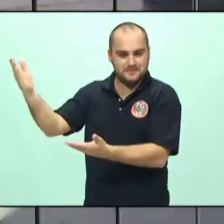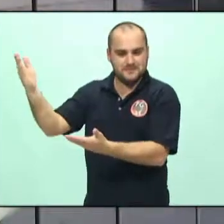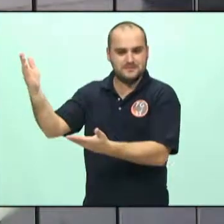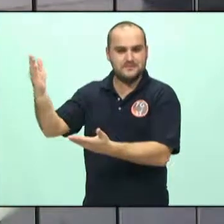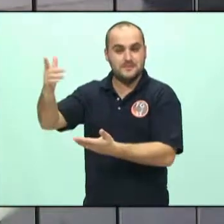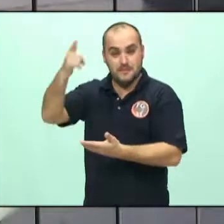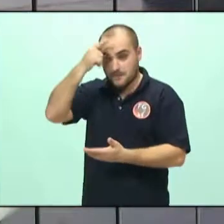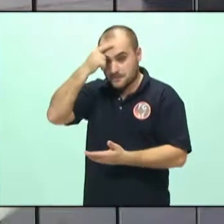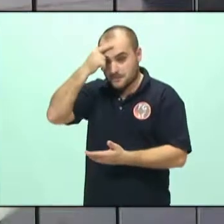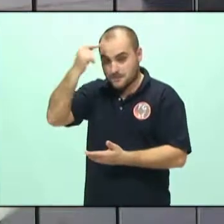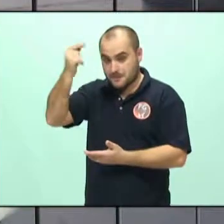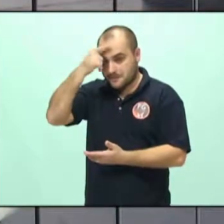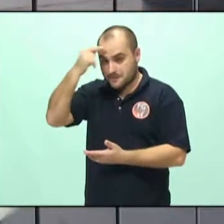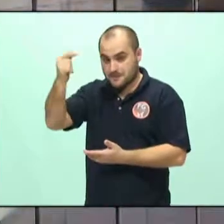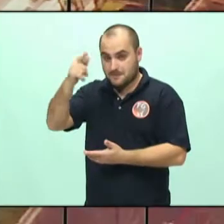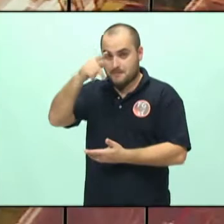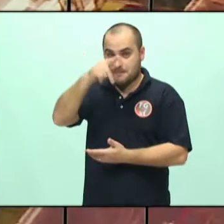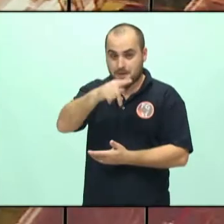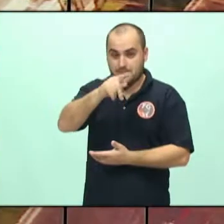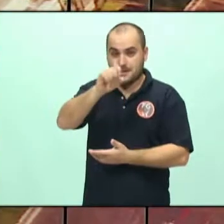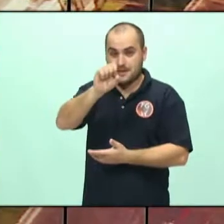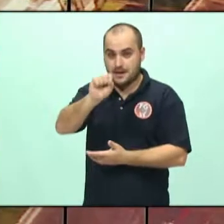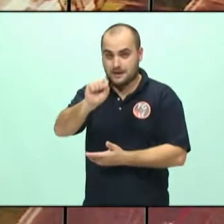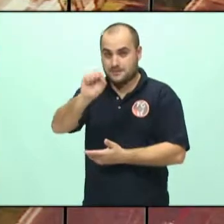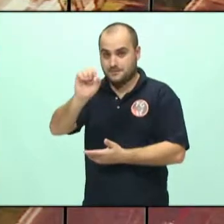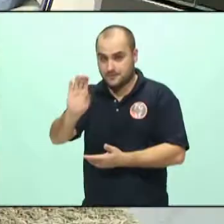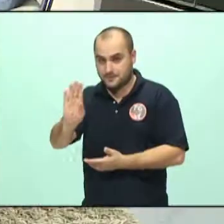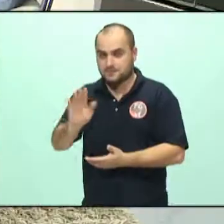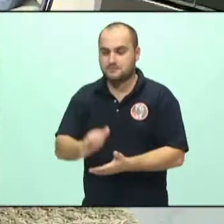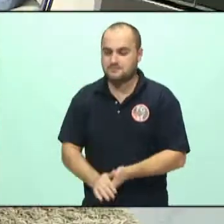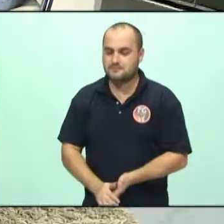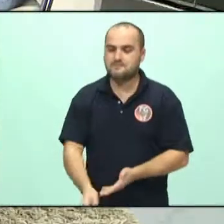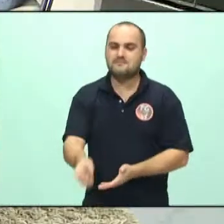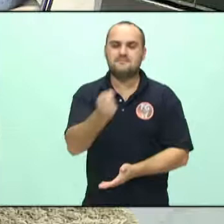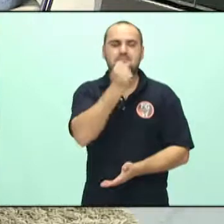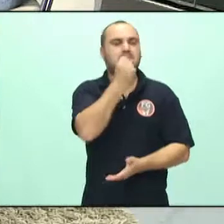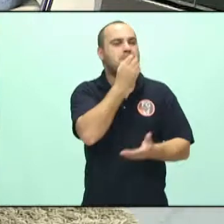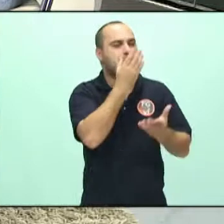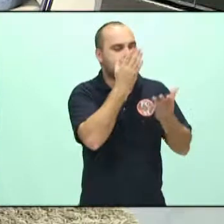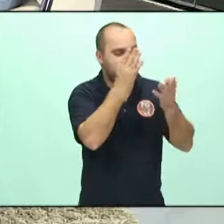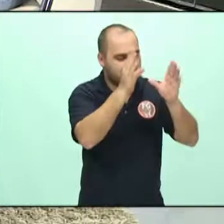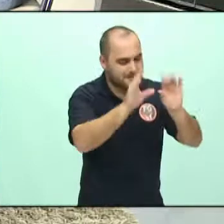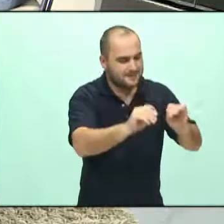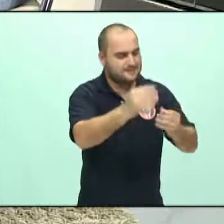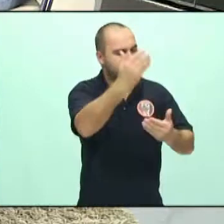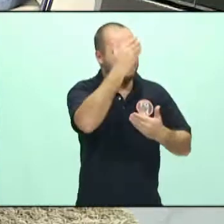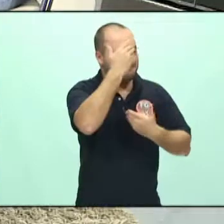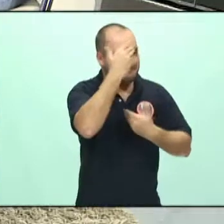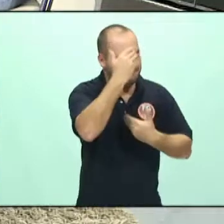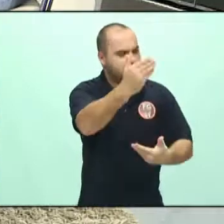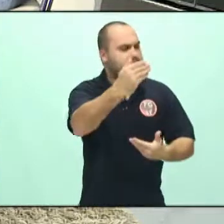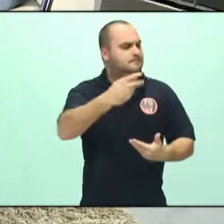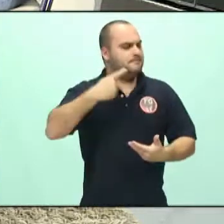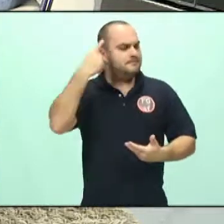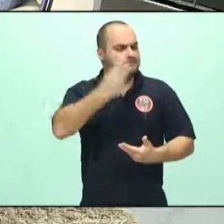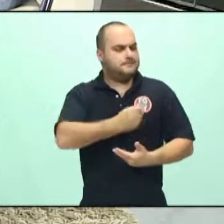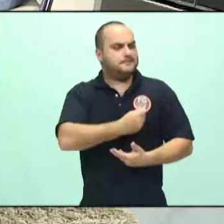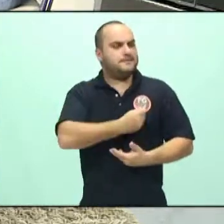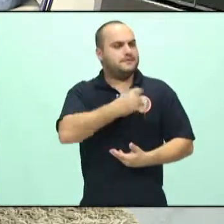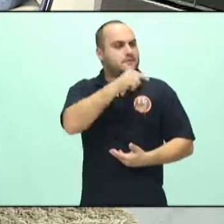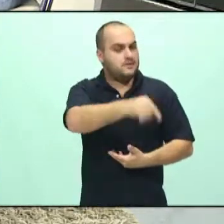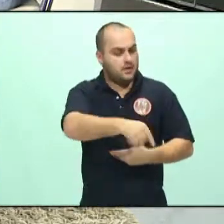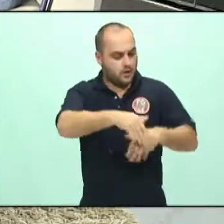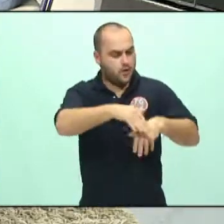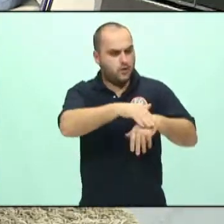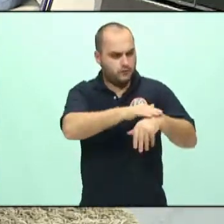do PSB, ao qual dizemos boa noite, muito obrigado, vereador, por estar conosco aqui para a gente conversar um pouco